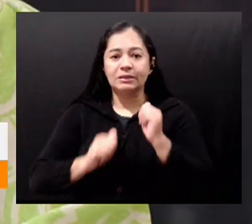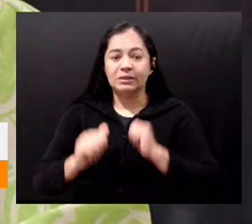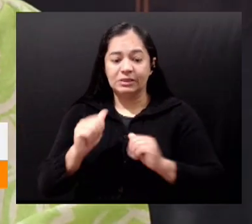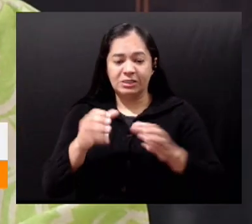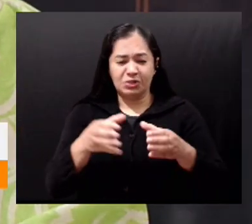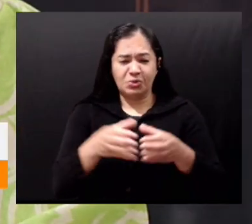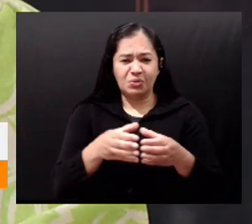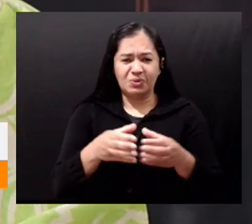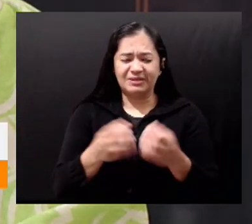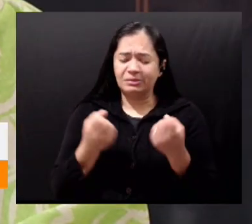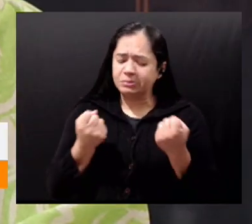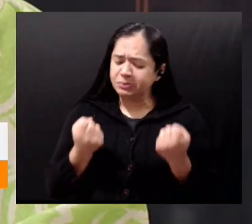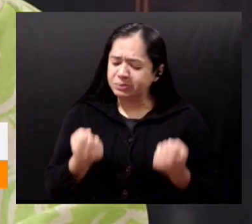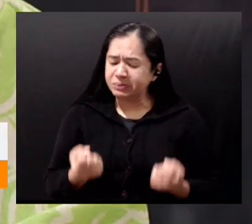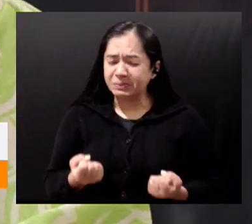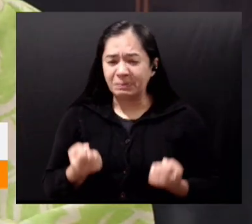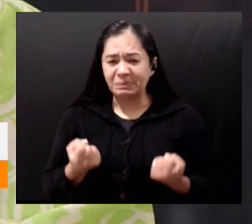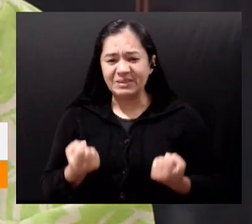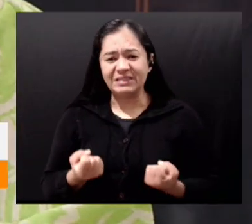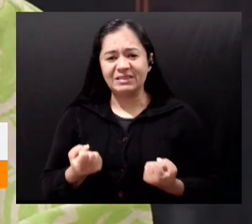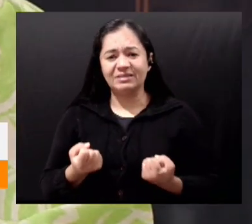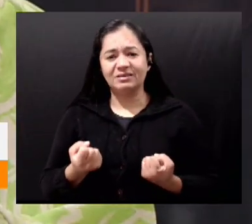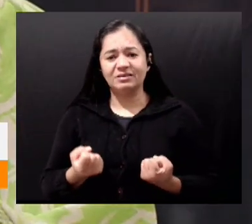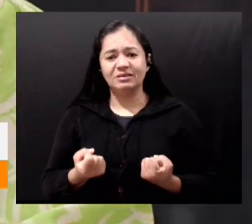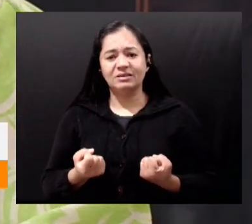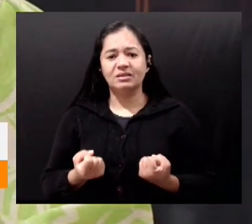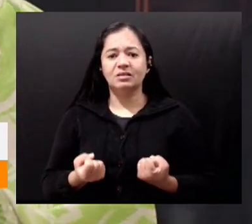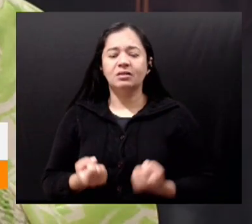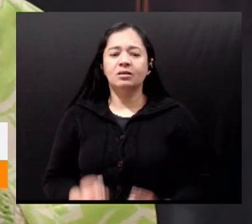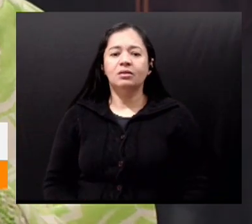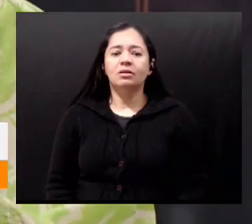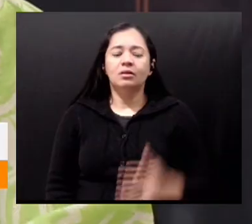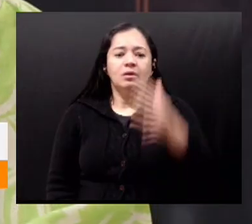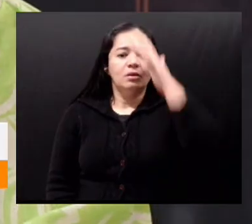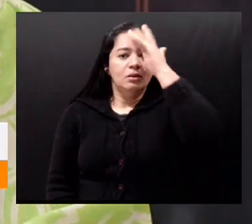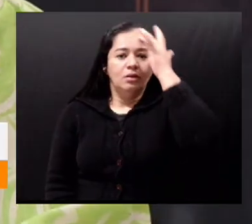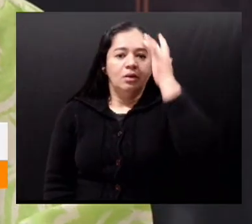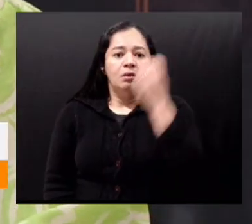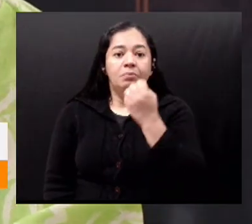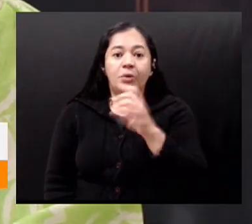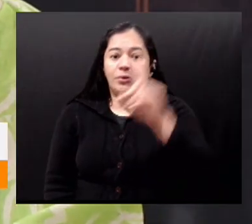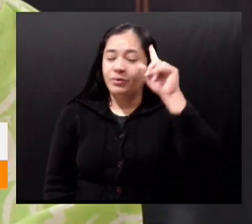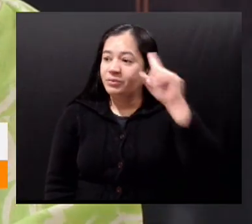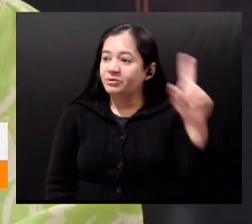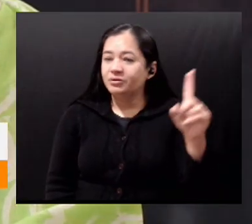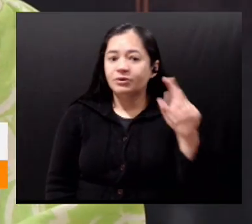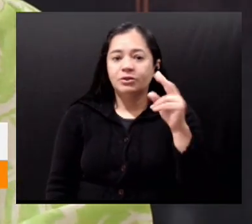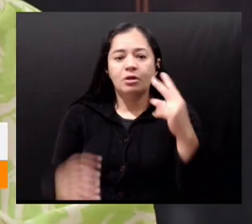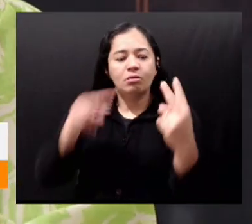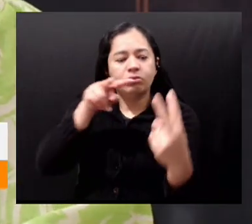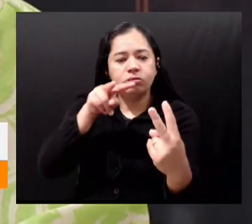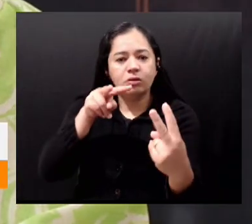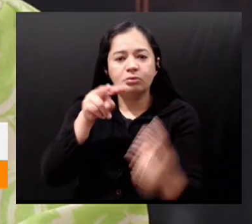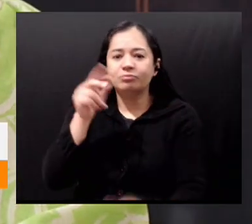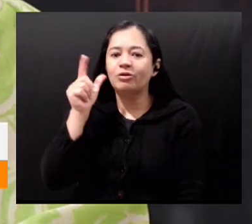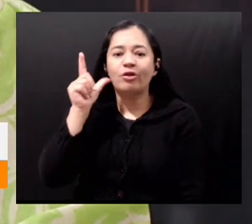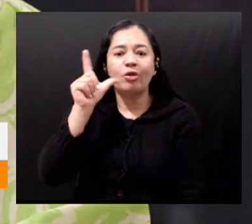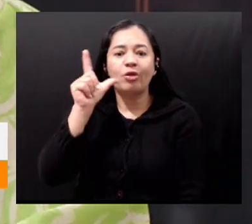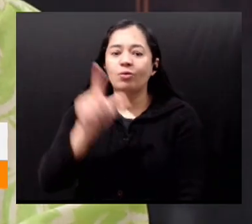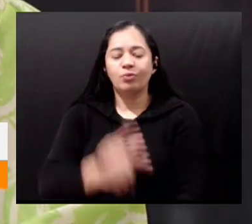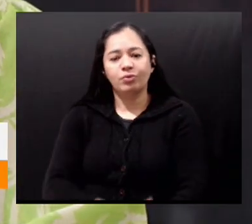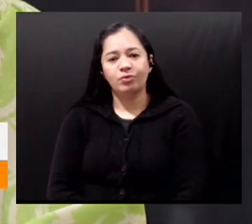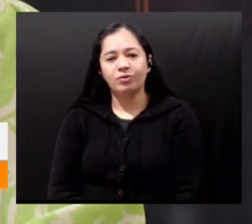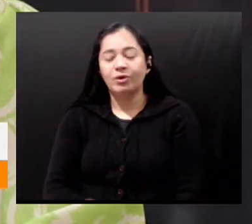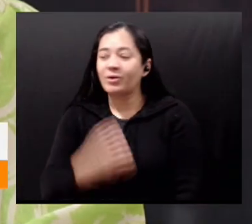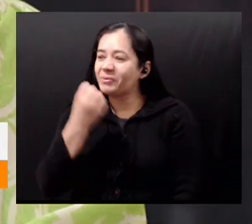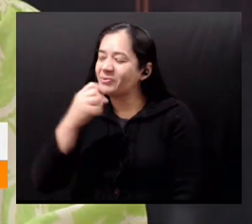Denso demais, denso, né? Sim. Aham. né. Então as pessoas nem um bom dia olhando no teu olho conseguem mais. Um bom dia,